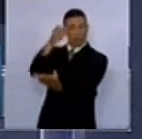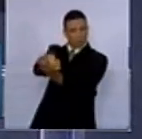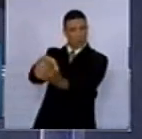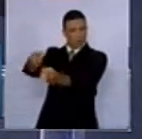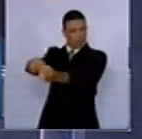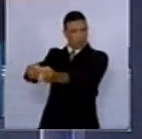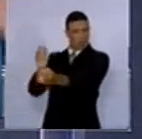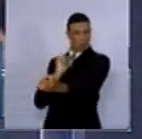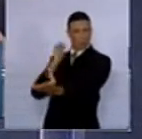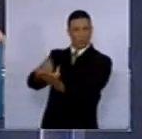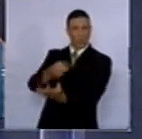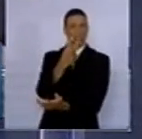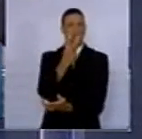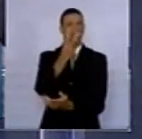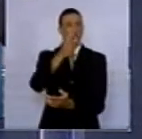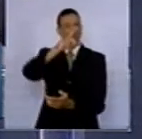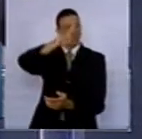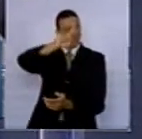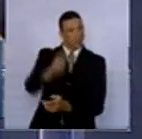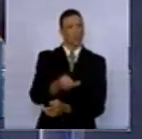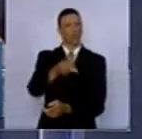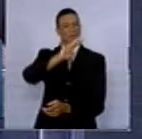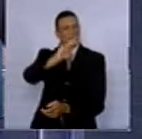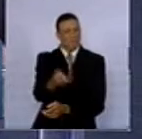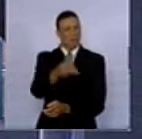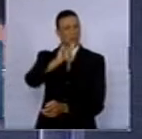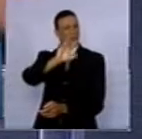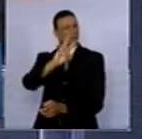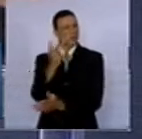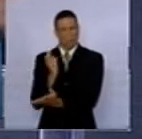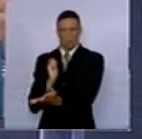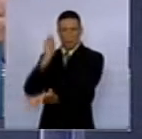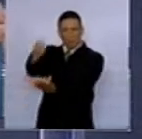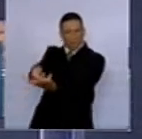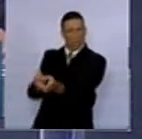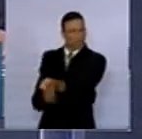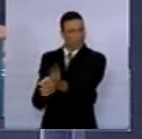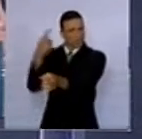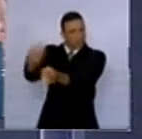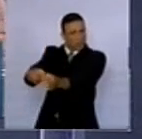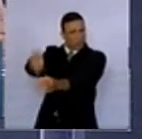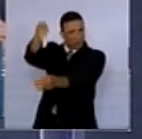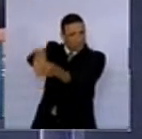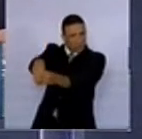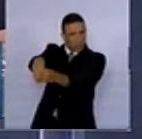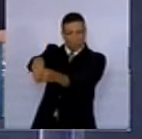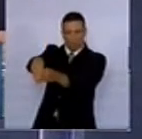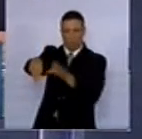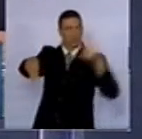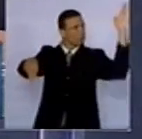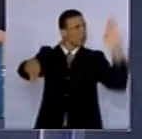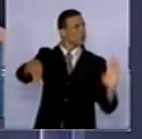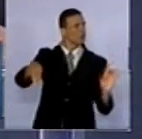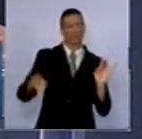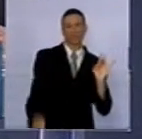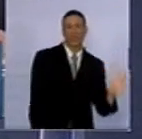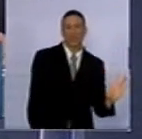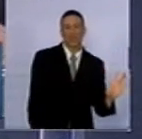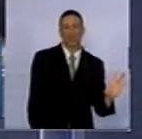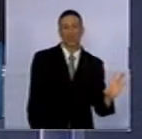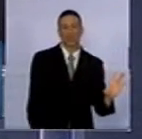estou atuando e vem um novo Player querendo atuar naquela mesma cidade é isso que nós queremos pro Brasil